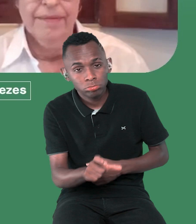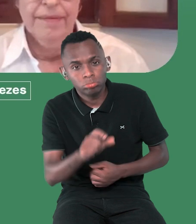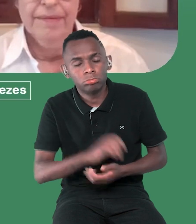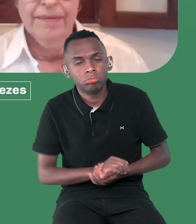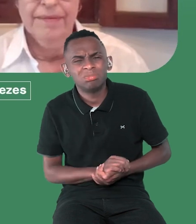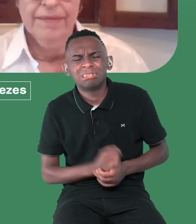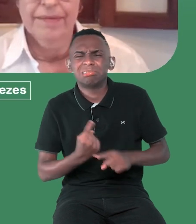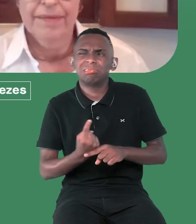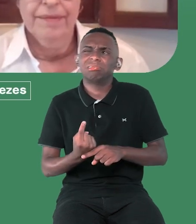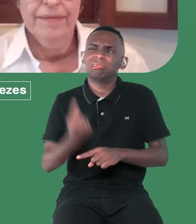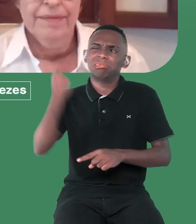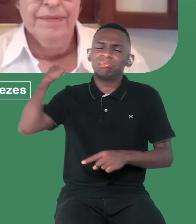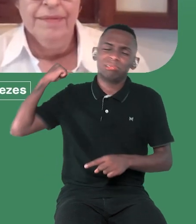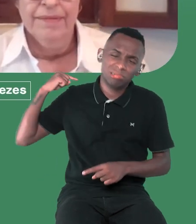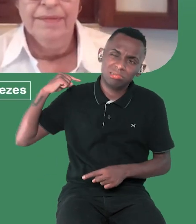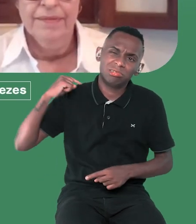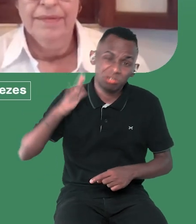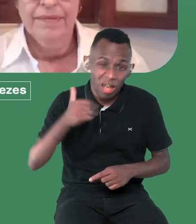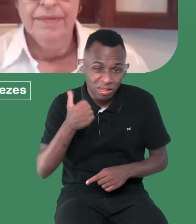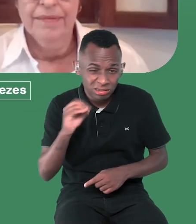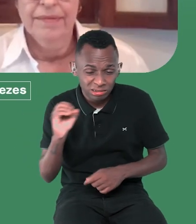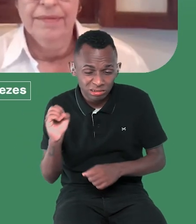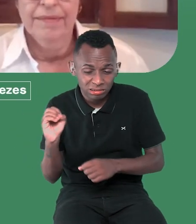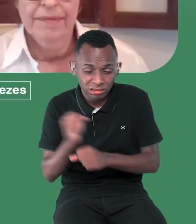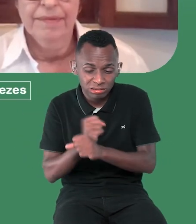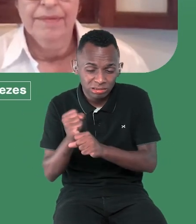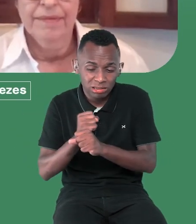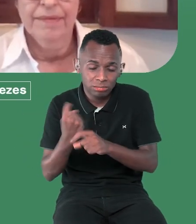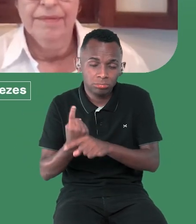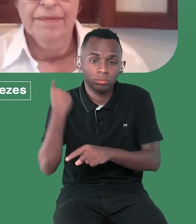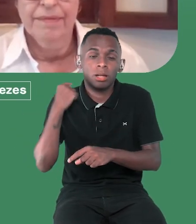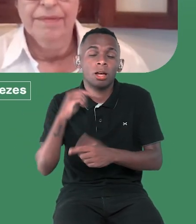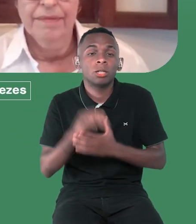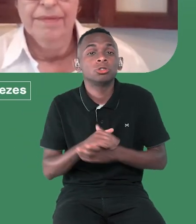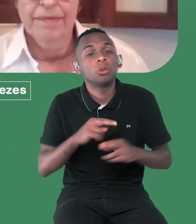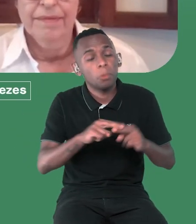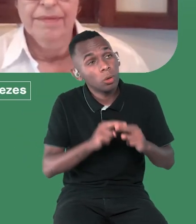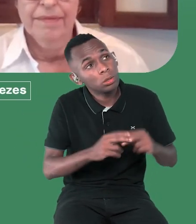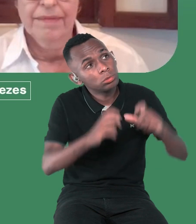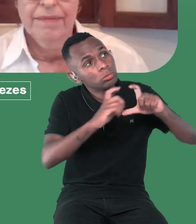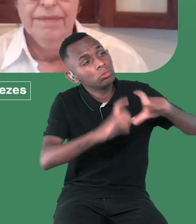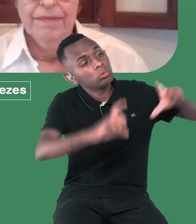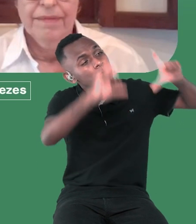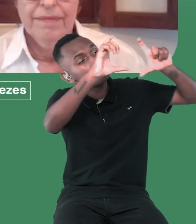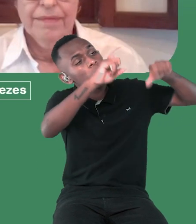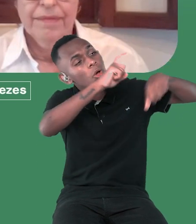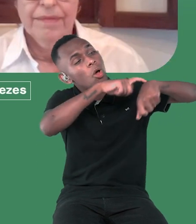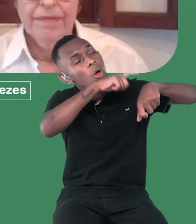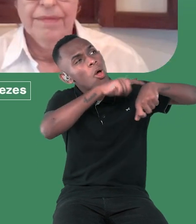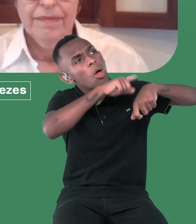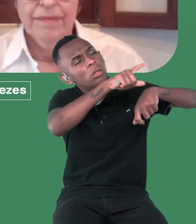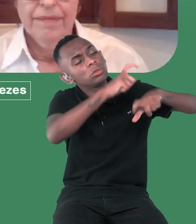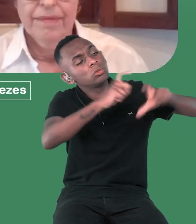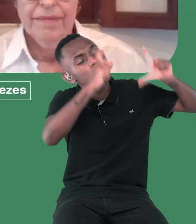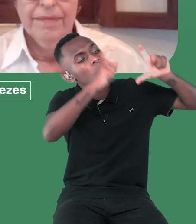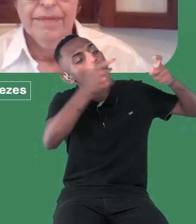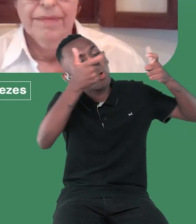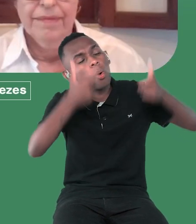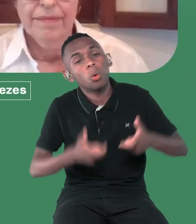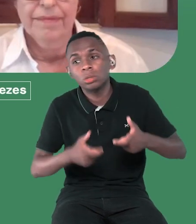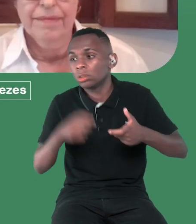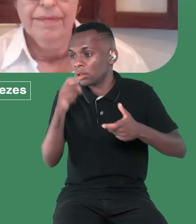é antigo, né? Um personagem centenário, um relógio de parede centenário, que na posição dele ali na casa, ele